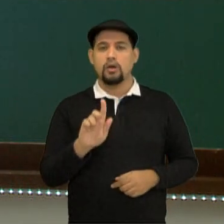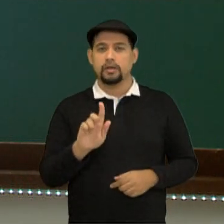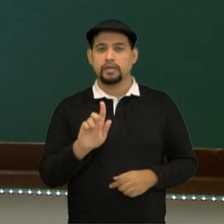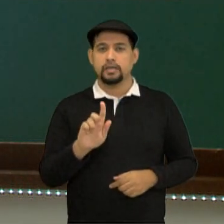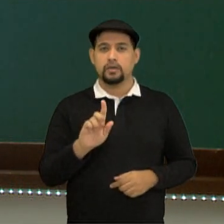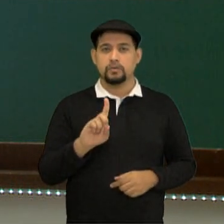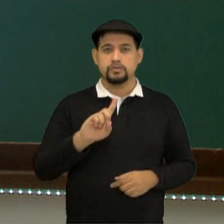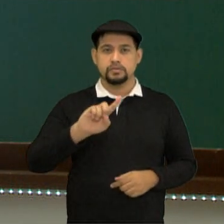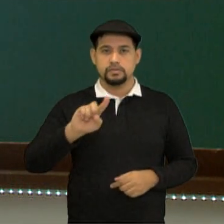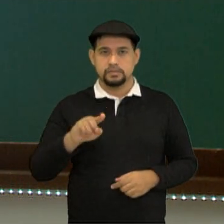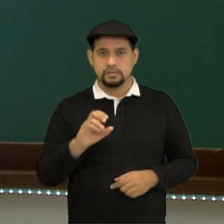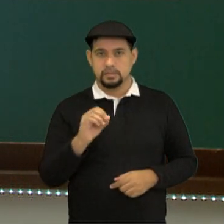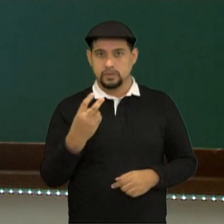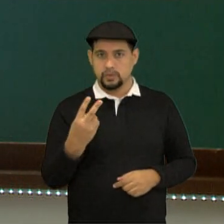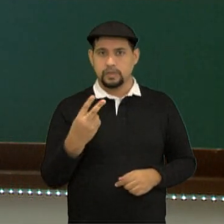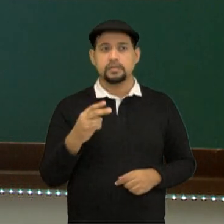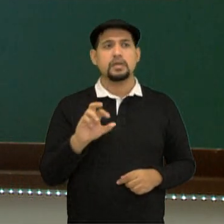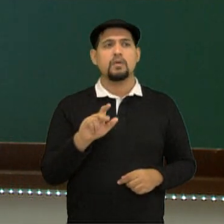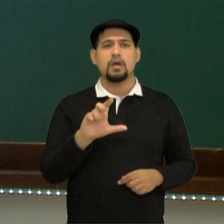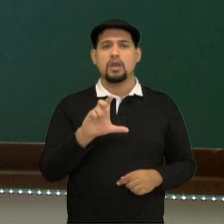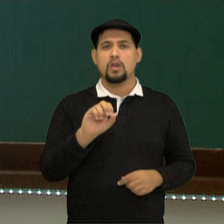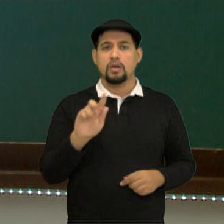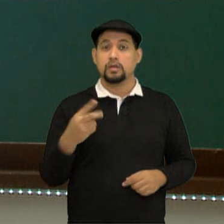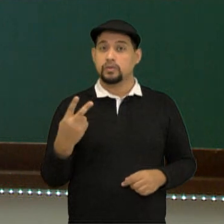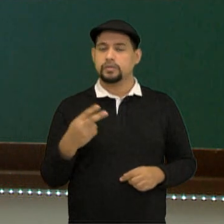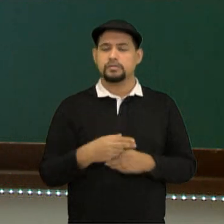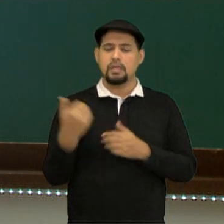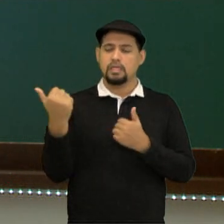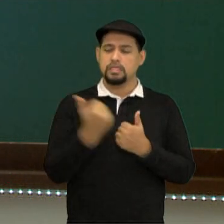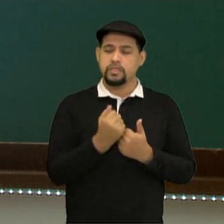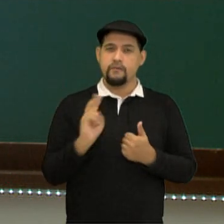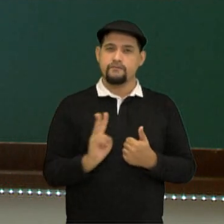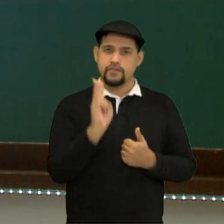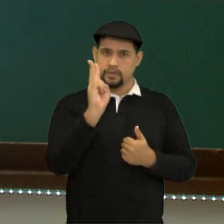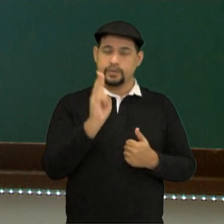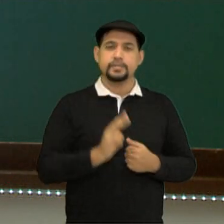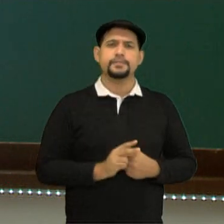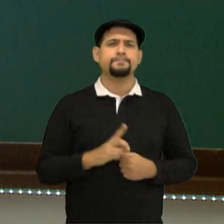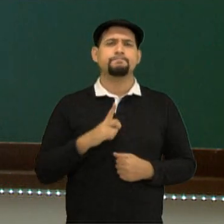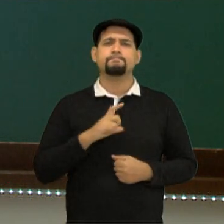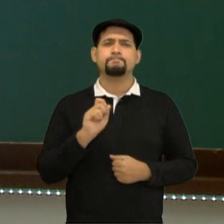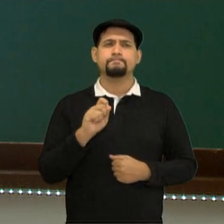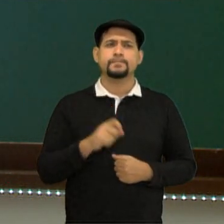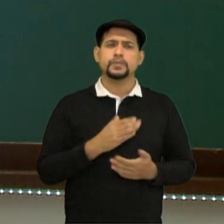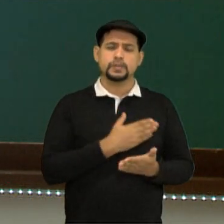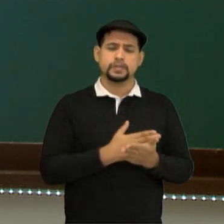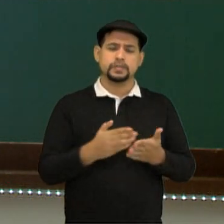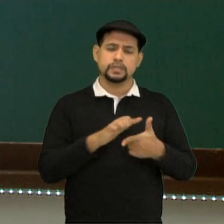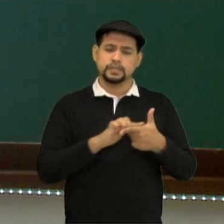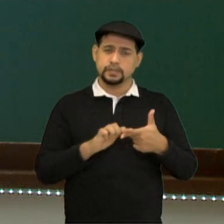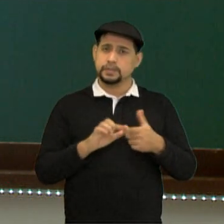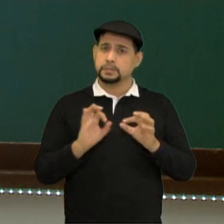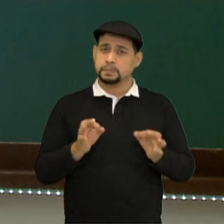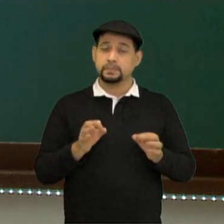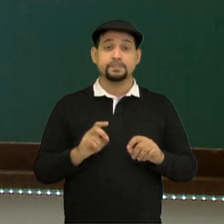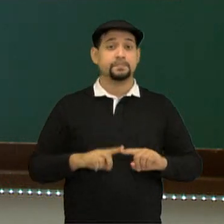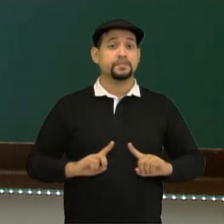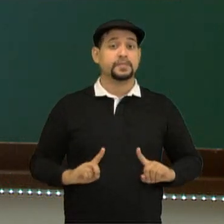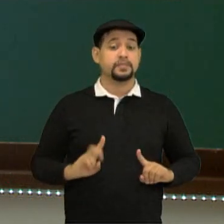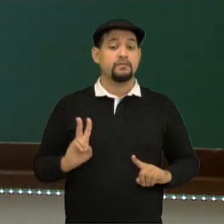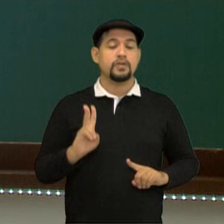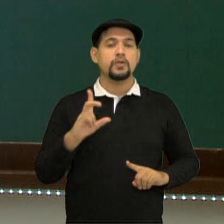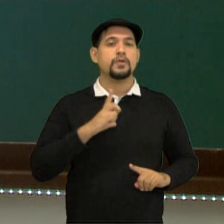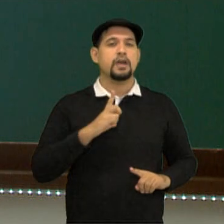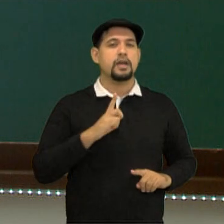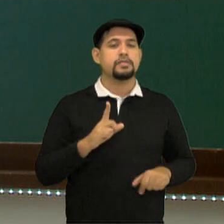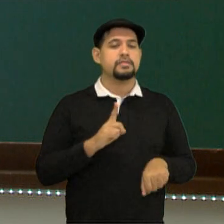de 2. Fazendo a substituição dos dois valores logarítmicos, e esse passa dividindo, portanto, vamos ter